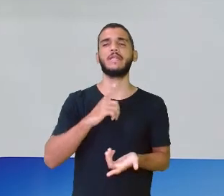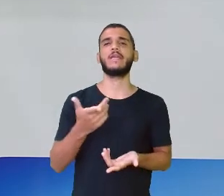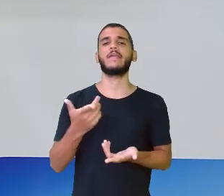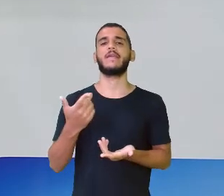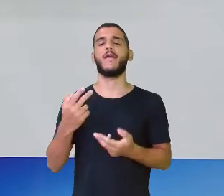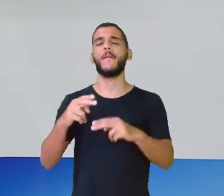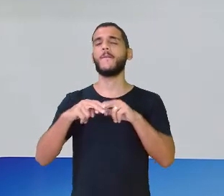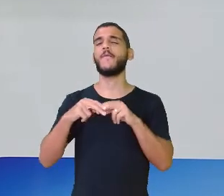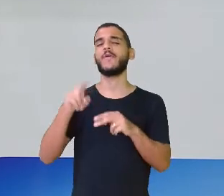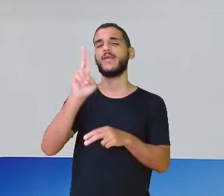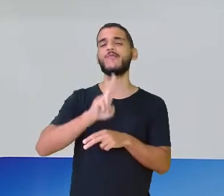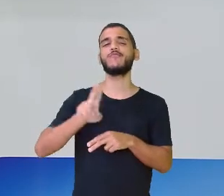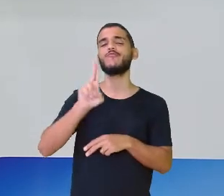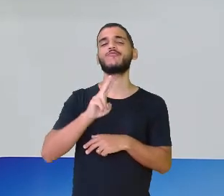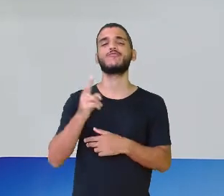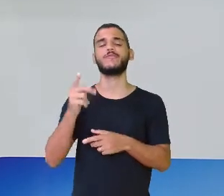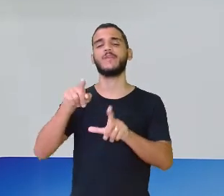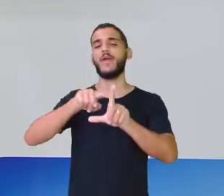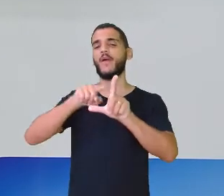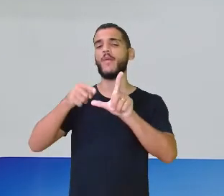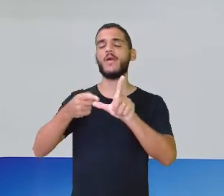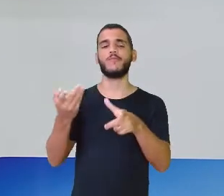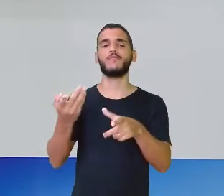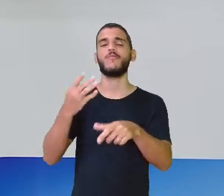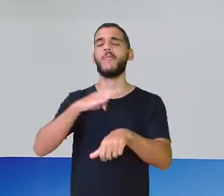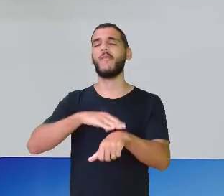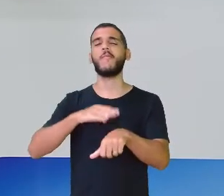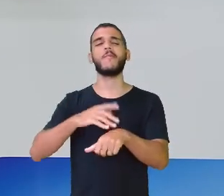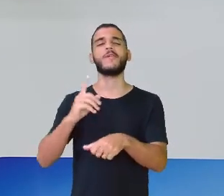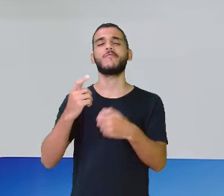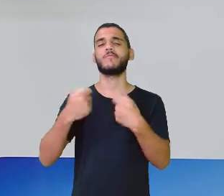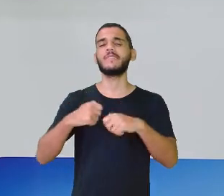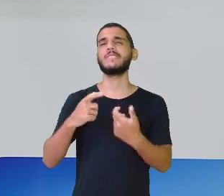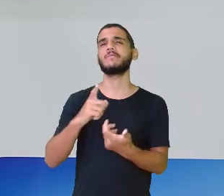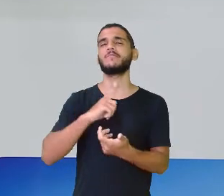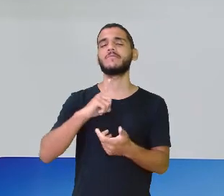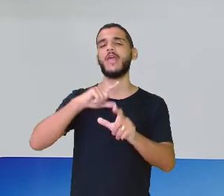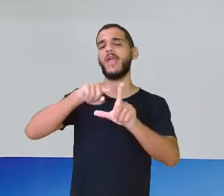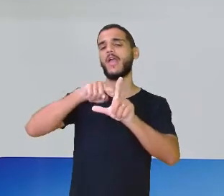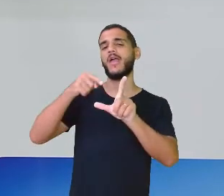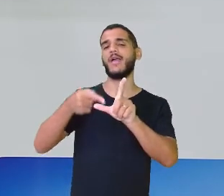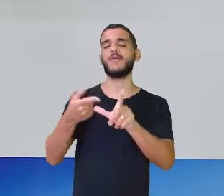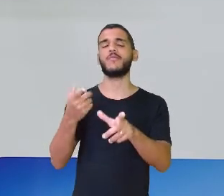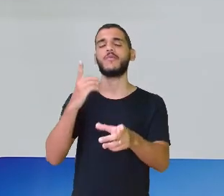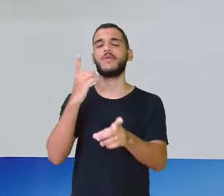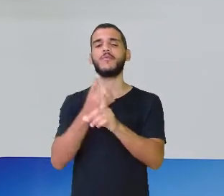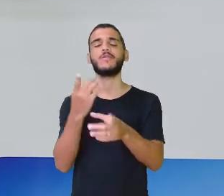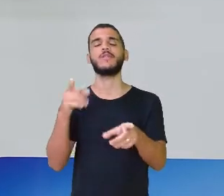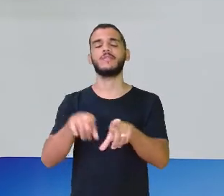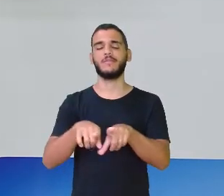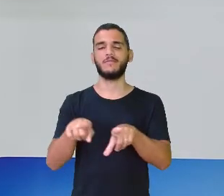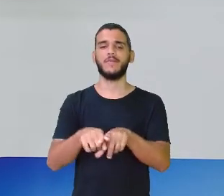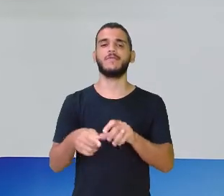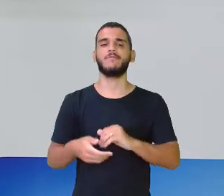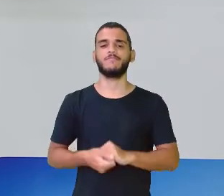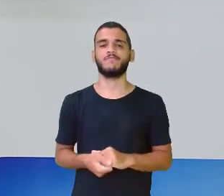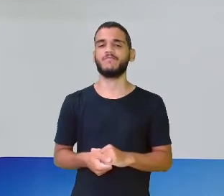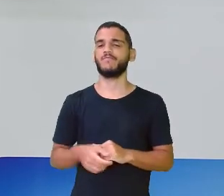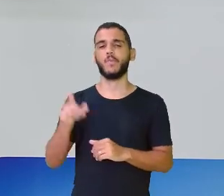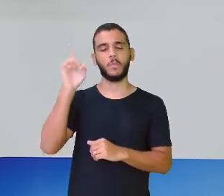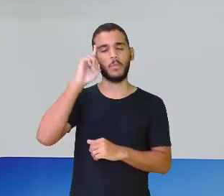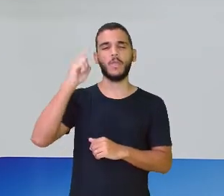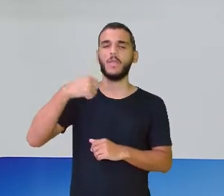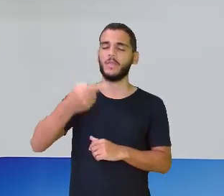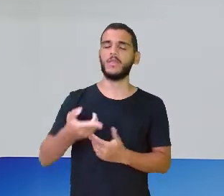a gente utiliza ou em que momento a gente consegue encontrar os ângulos no cotidiano